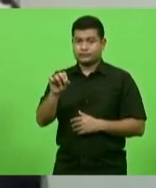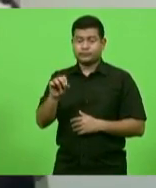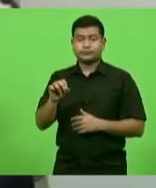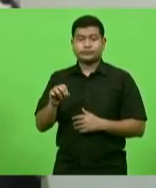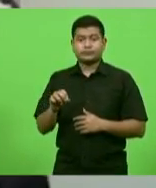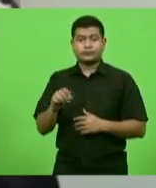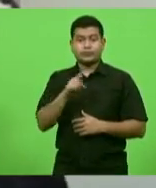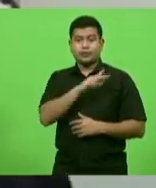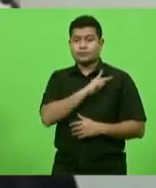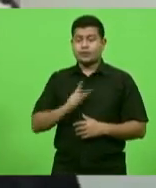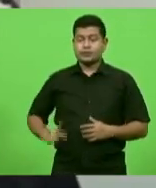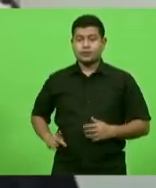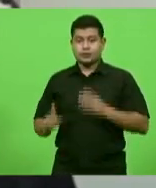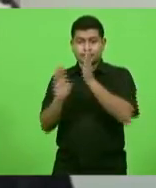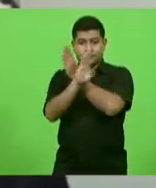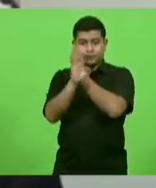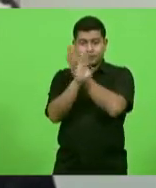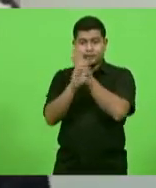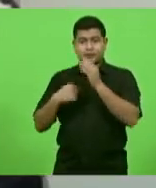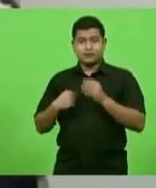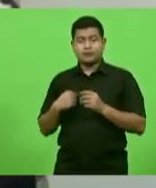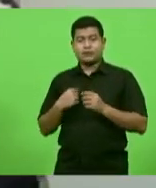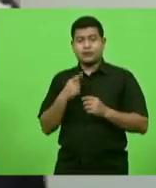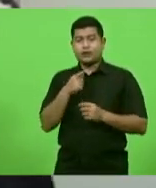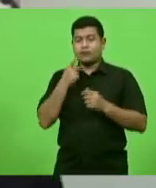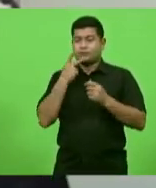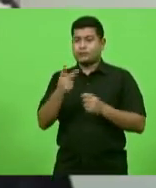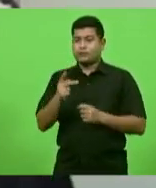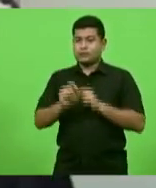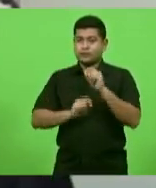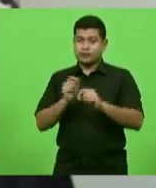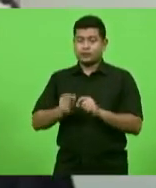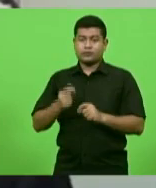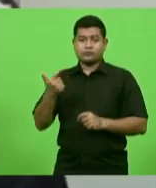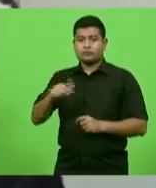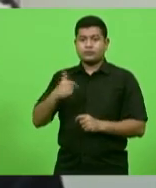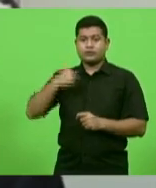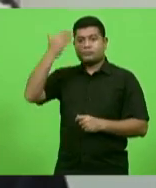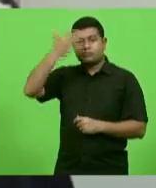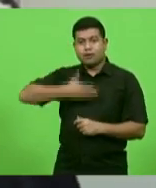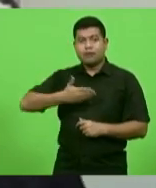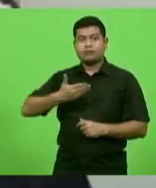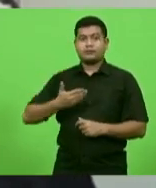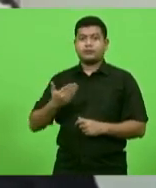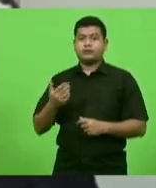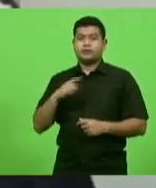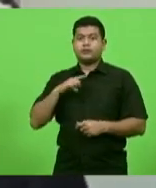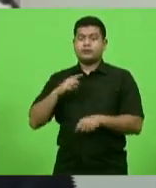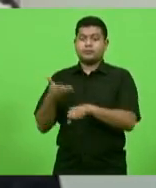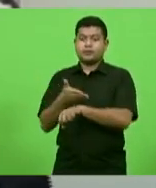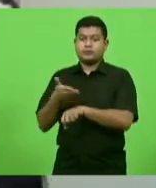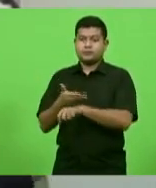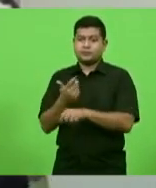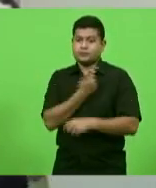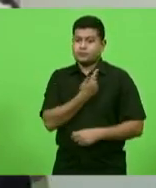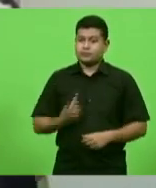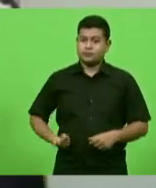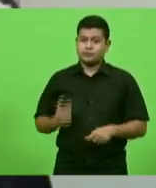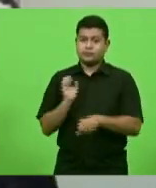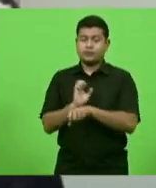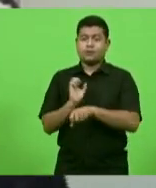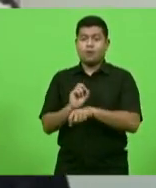considerou que não foram encontradas as provas de envolvimento direto do Senhor Governador